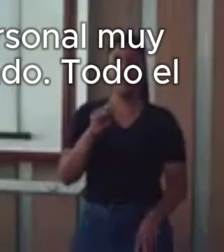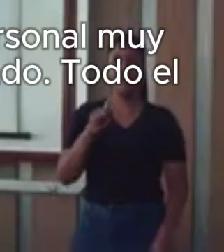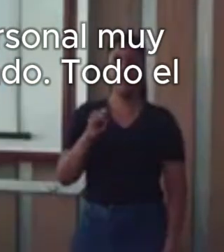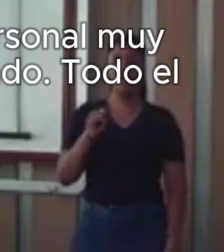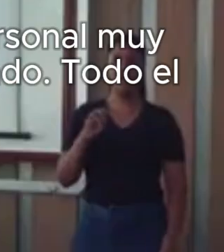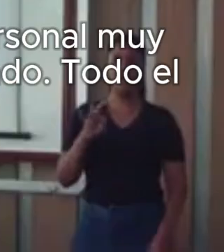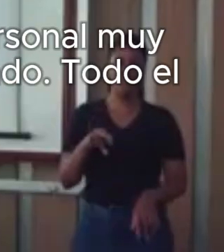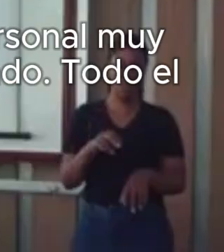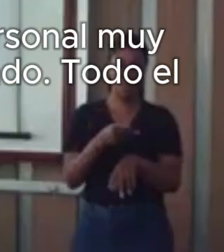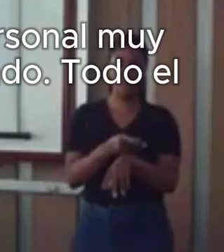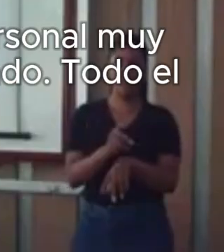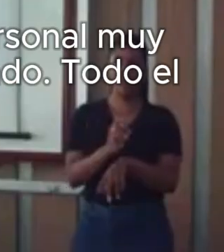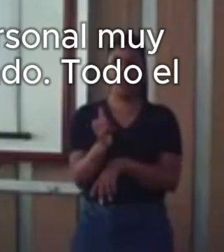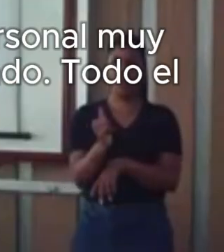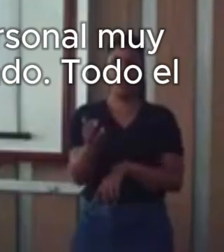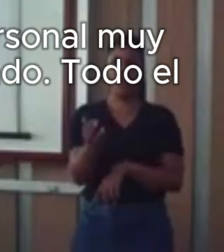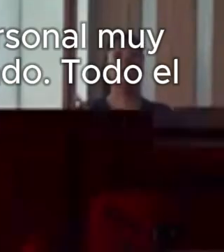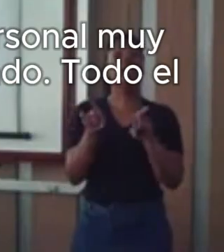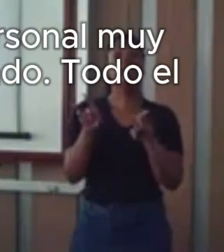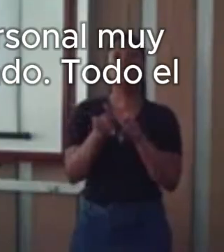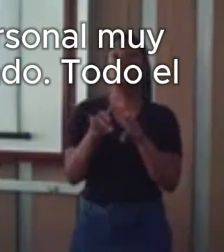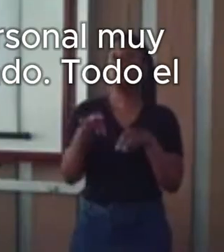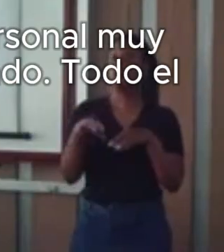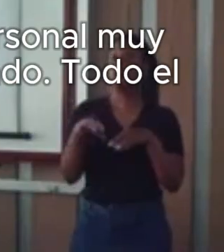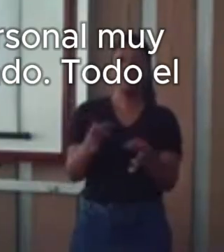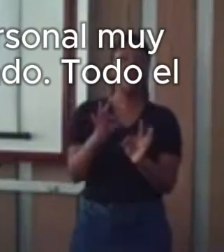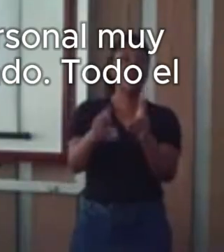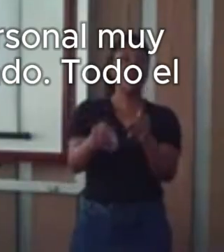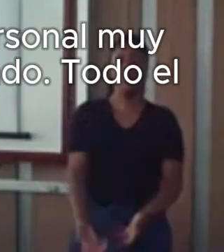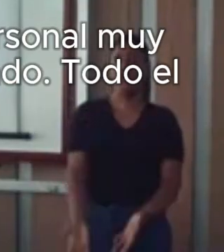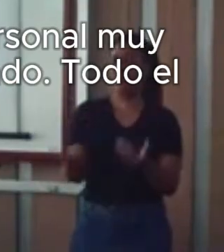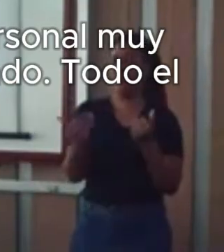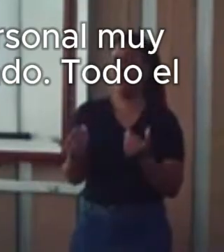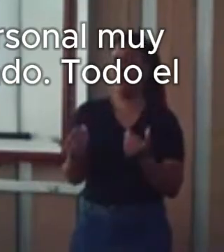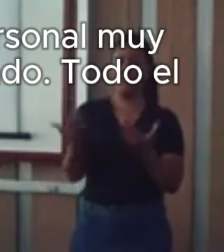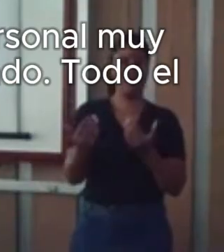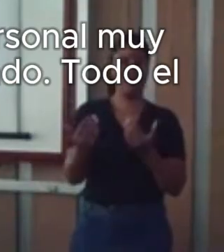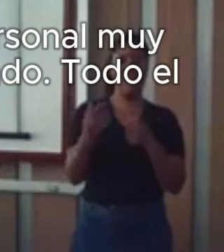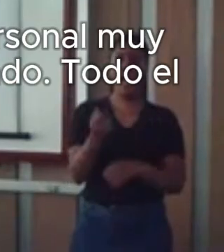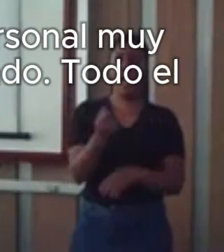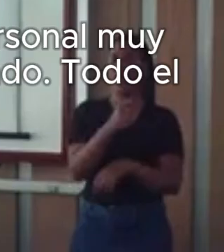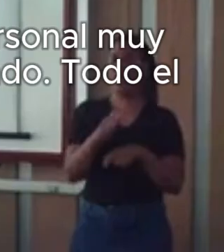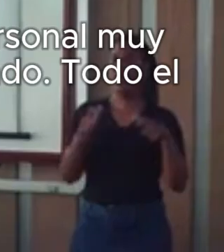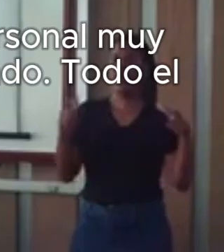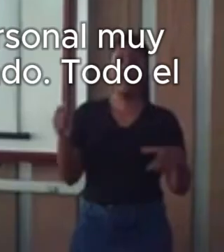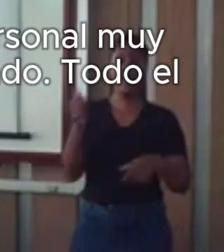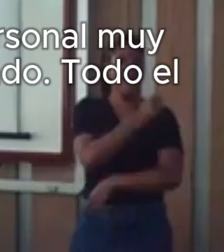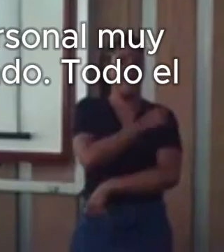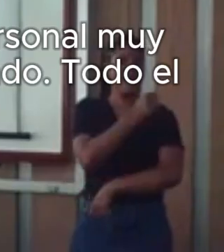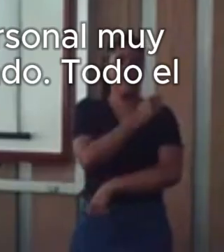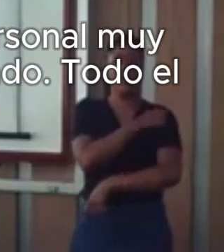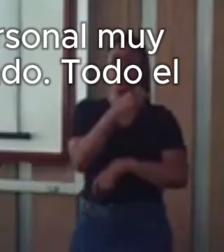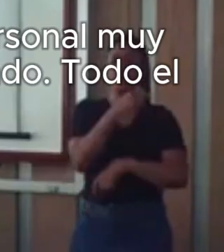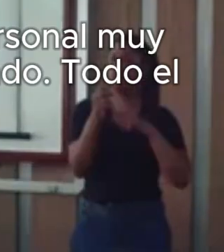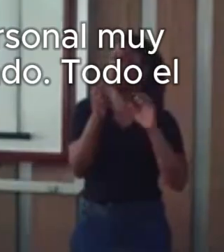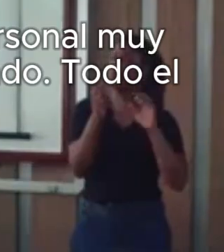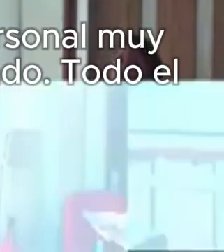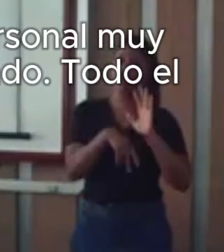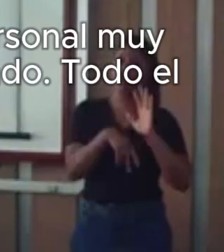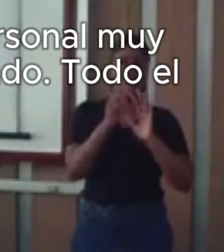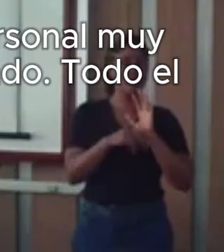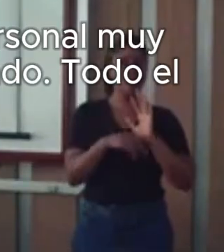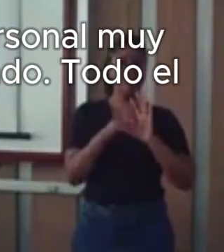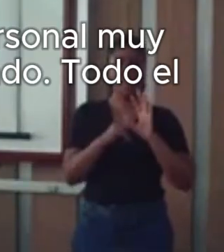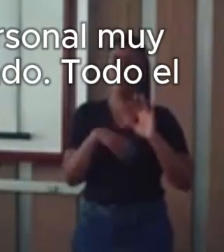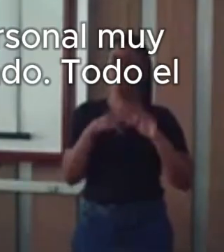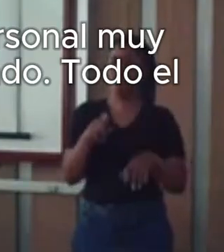e o resto é tudo uma garotada que trabalha lá com a gente. A maioria são alunos do programa MD-PhD, que é aquele programa que o aluno de